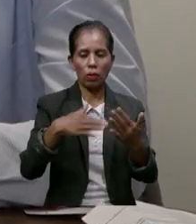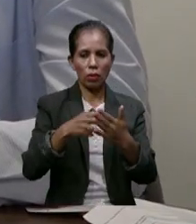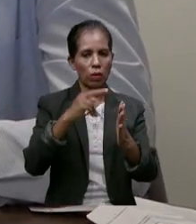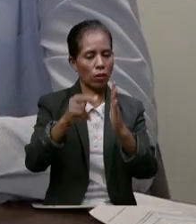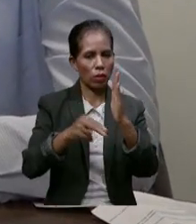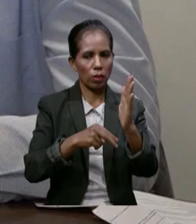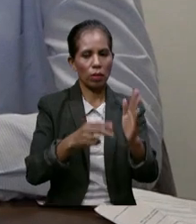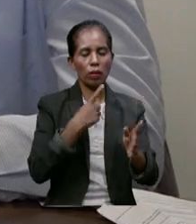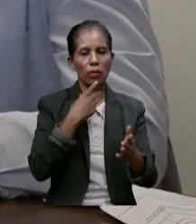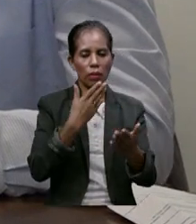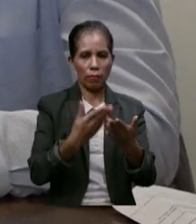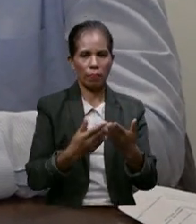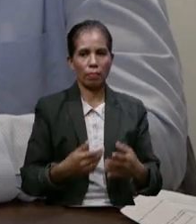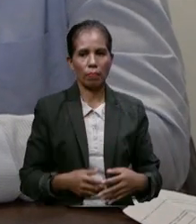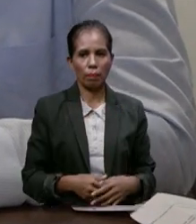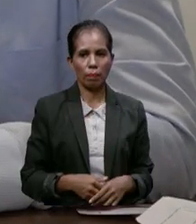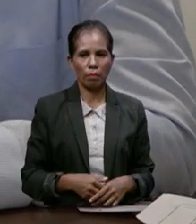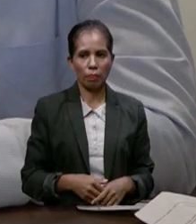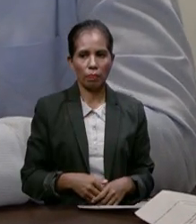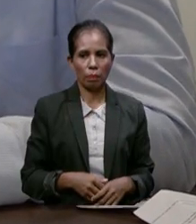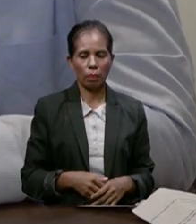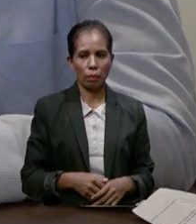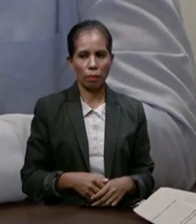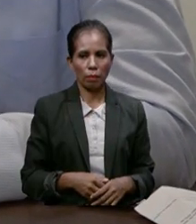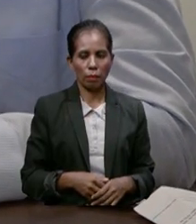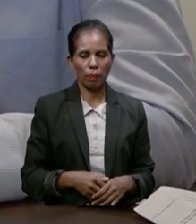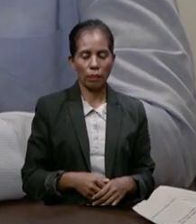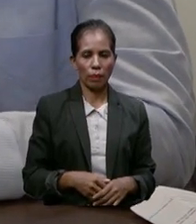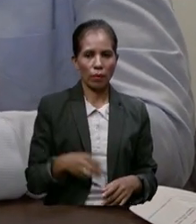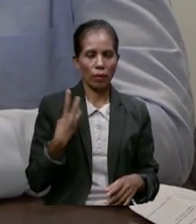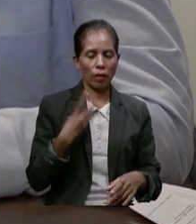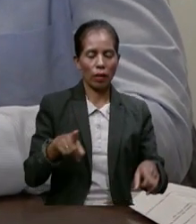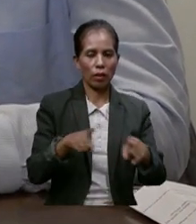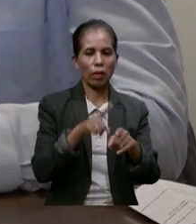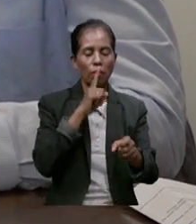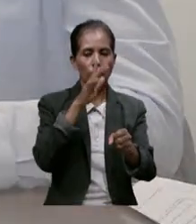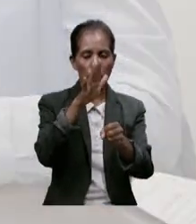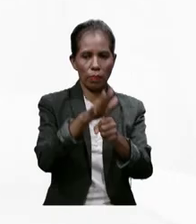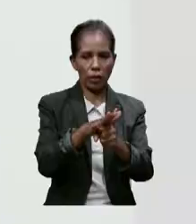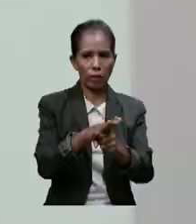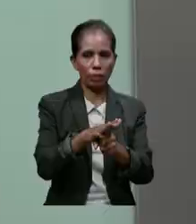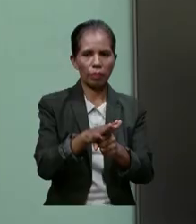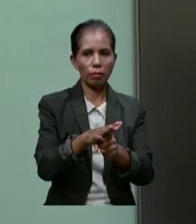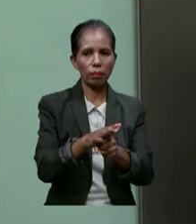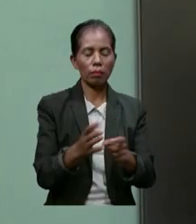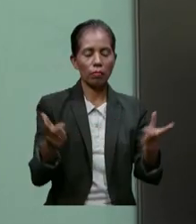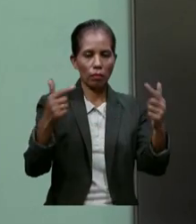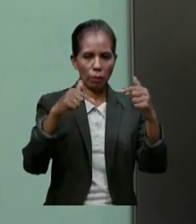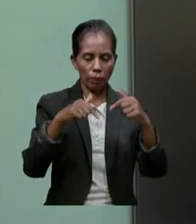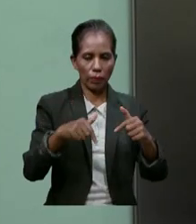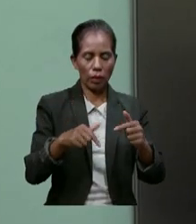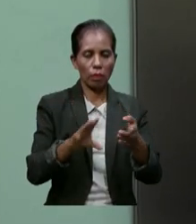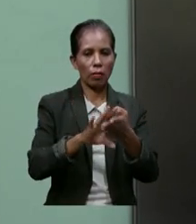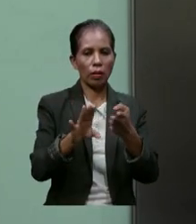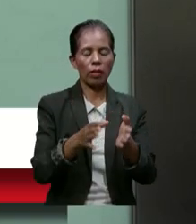o modelo Straight News. A minha ser malo e minha promete que ataca minha se simo